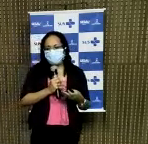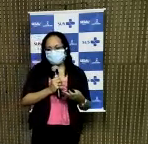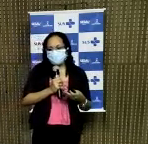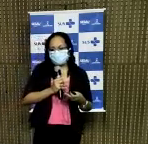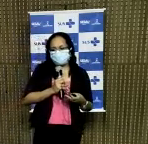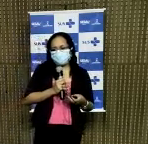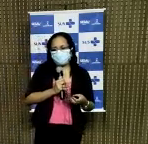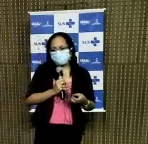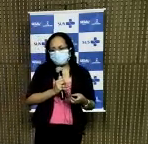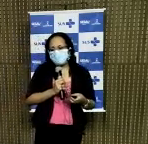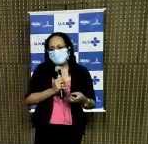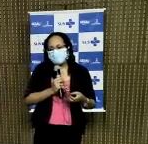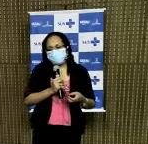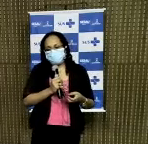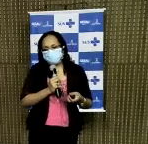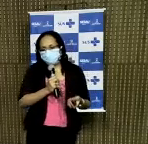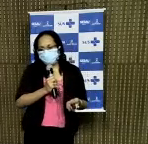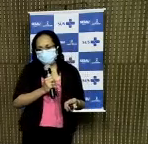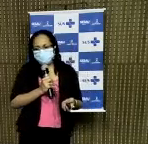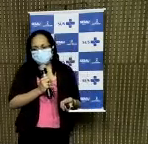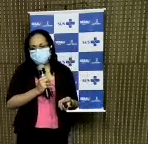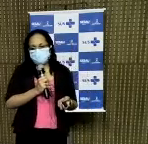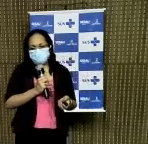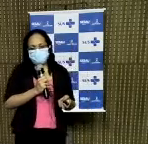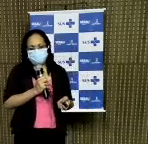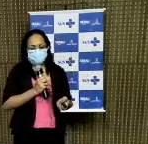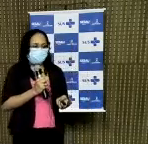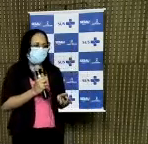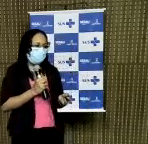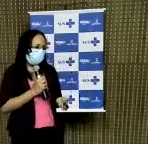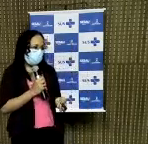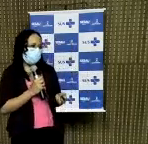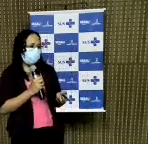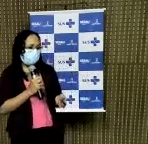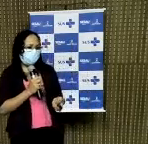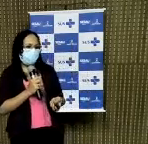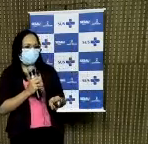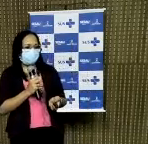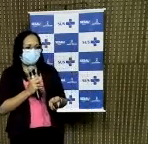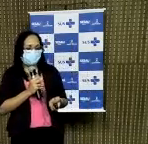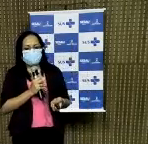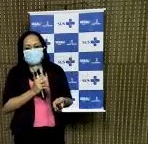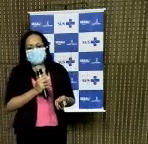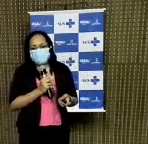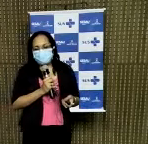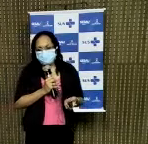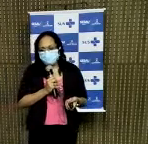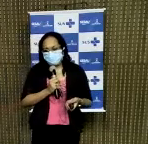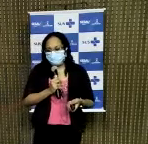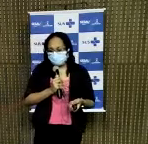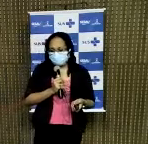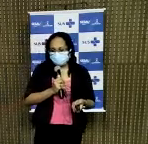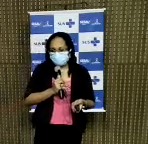da digitação, tá? E 62% dessas nossas gestantes, elas conseguiram iniciar, então, o pré-natal antes